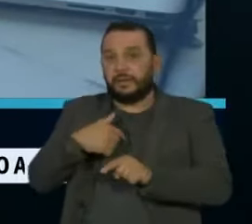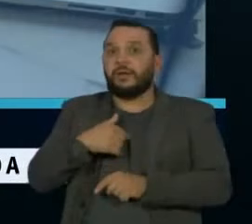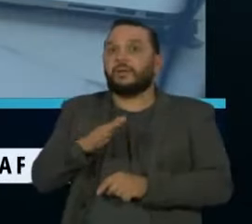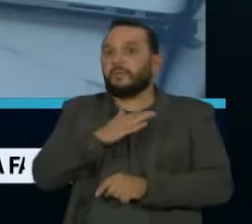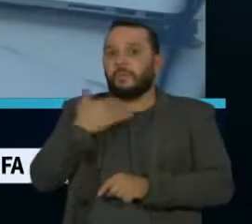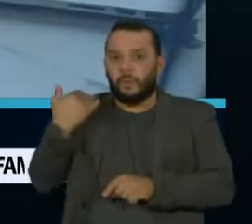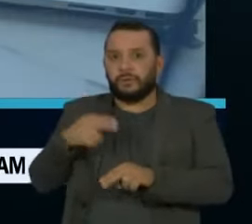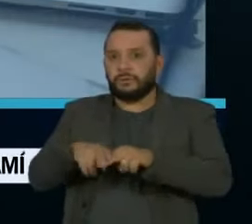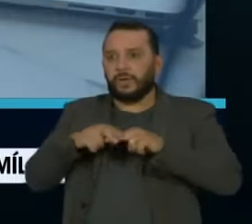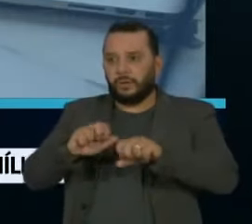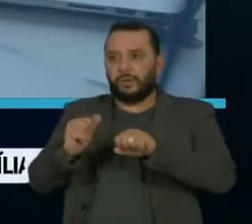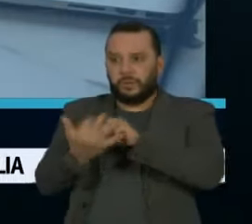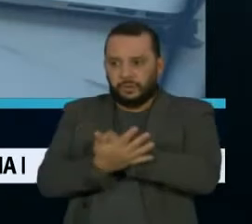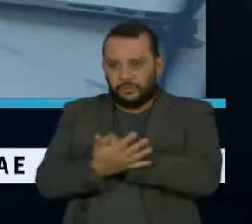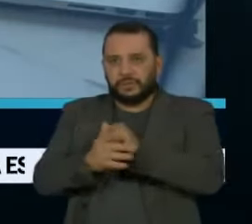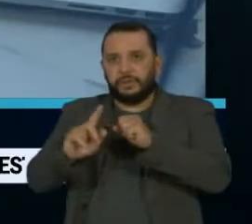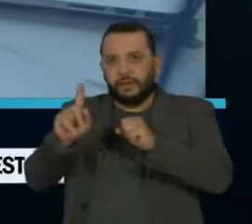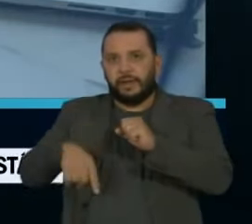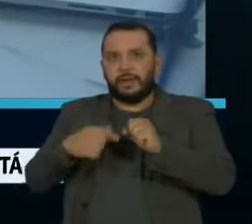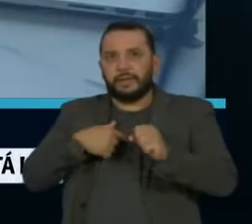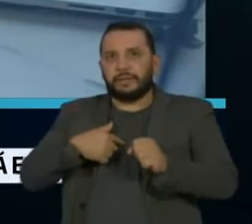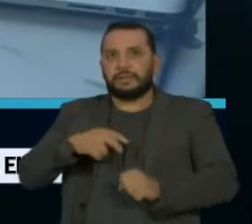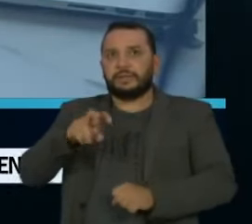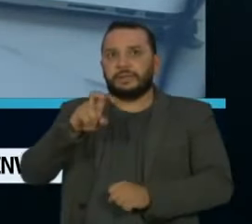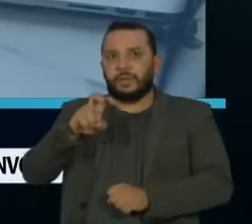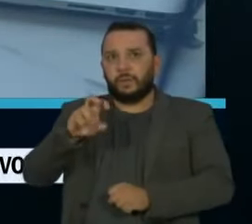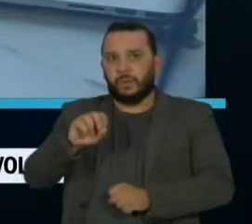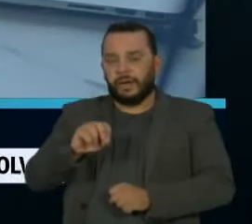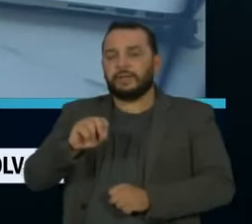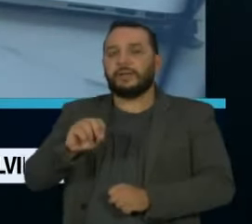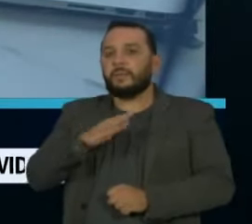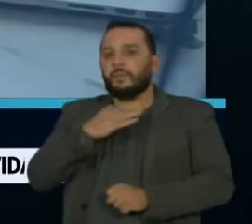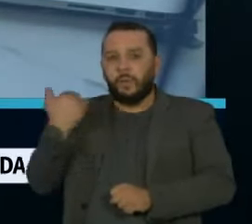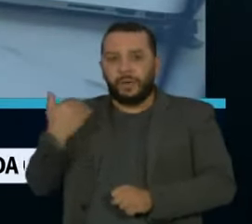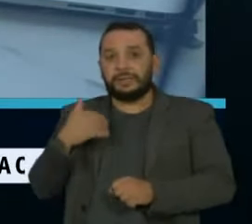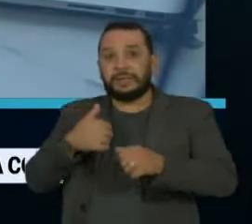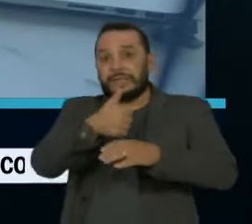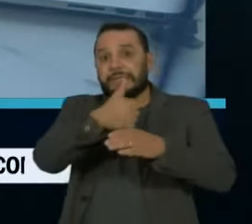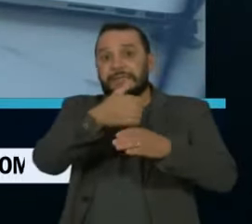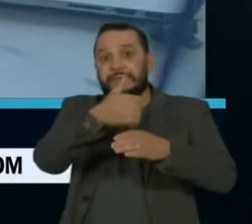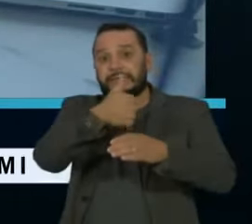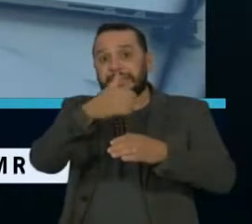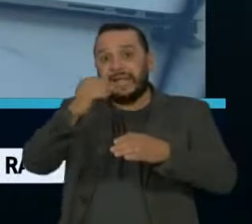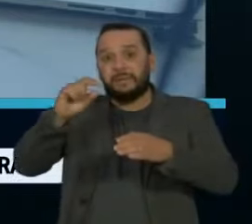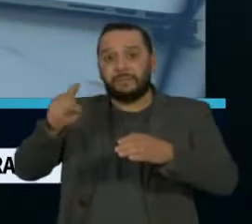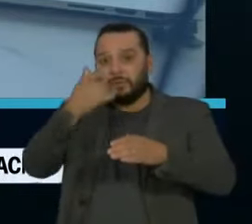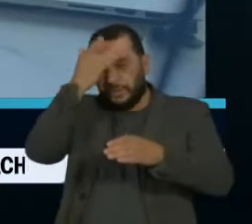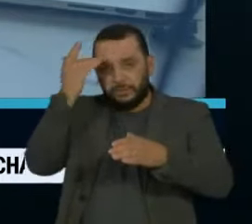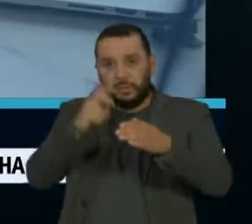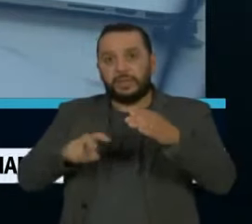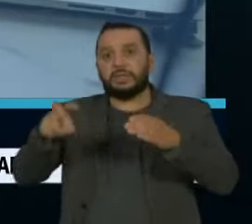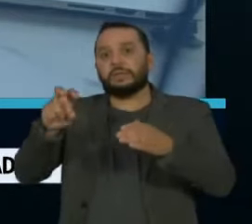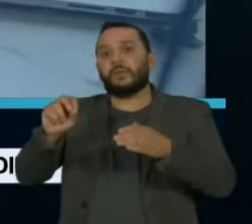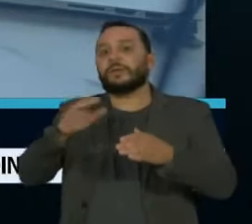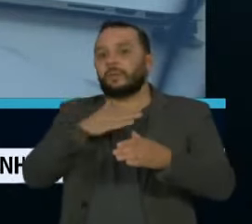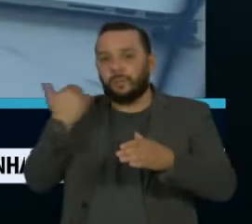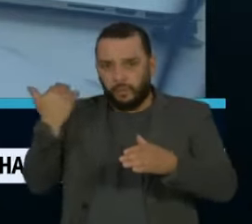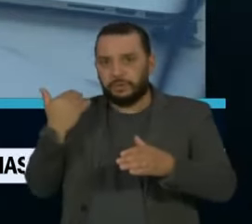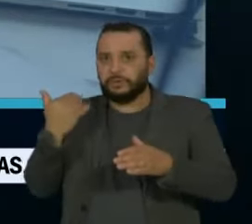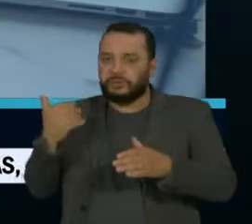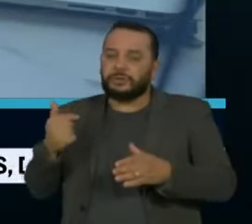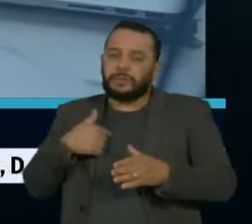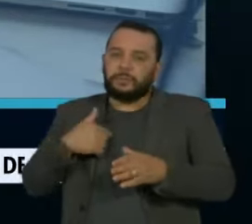da Covid-19 no Brasil é de 50 mortes para cada 100 mil habitantes, número maior do que a média de mortes